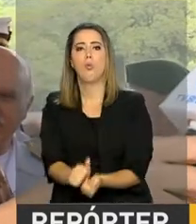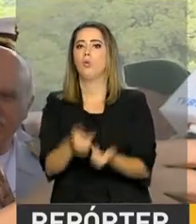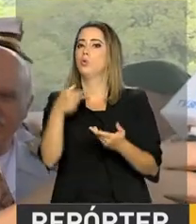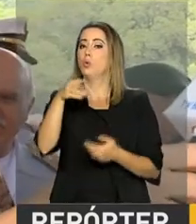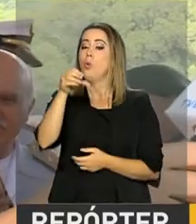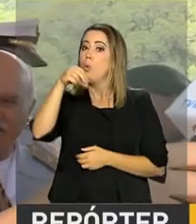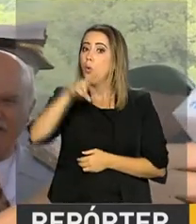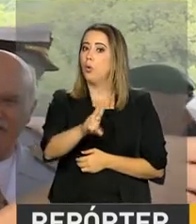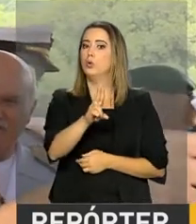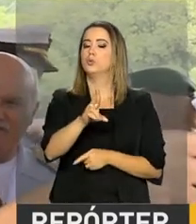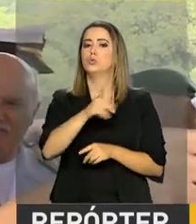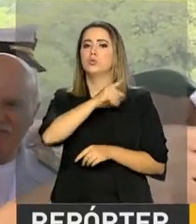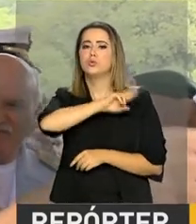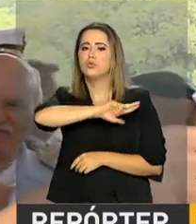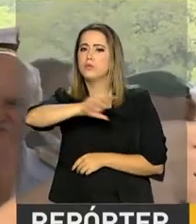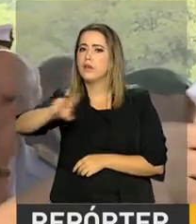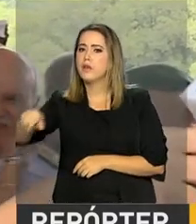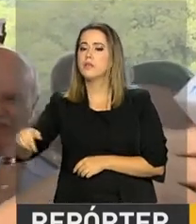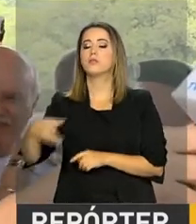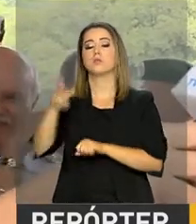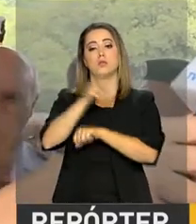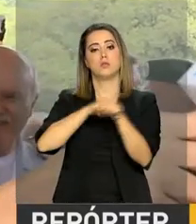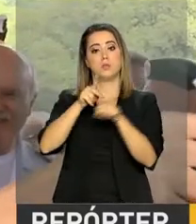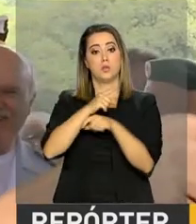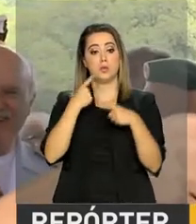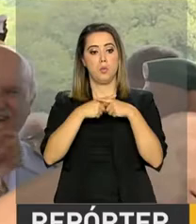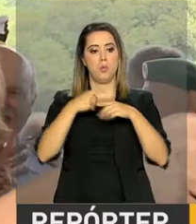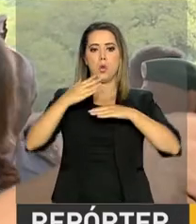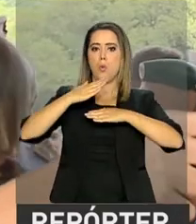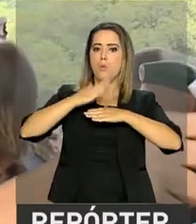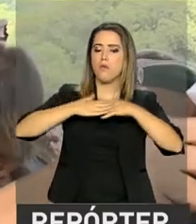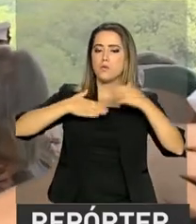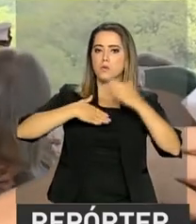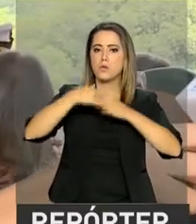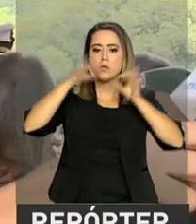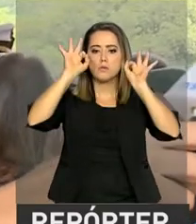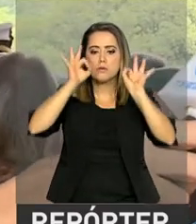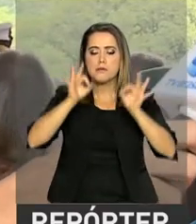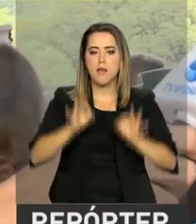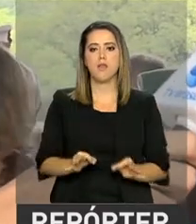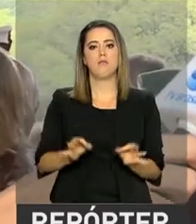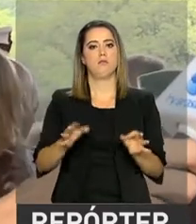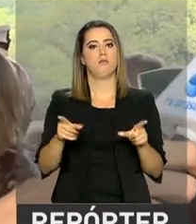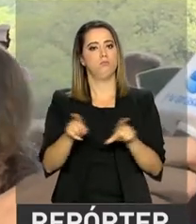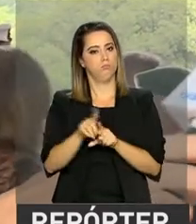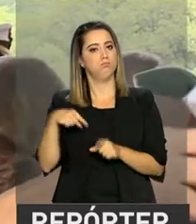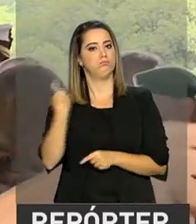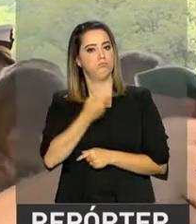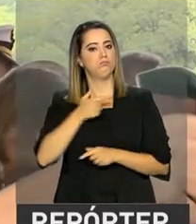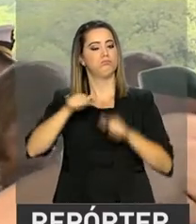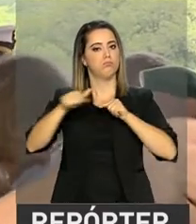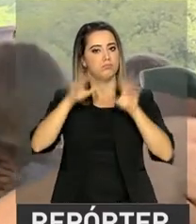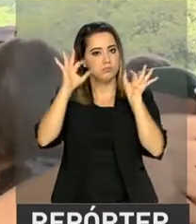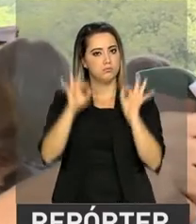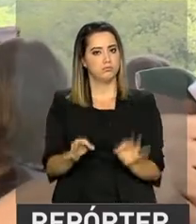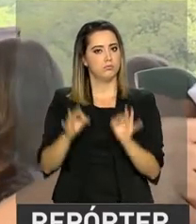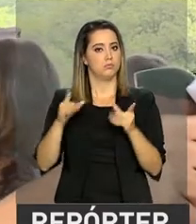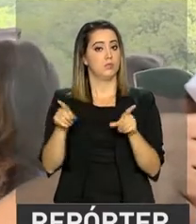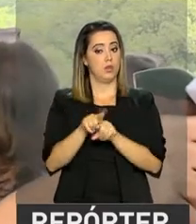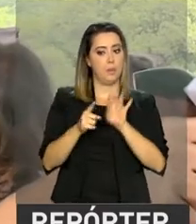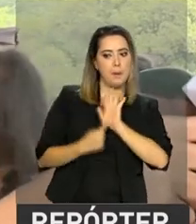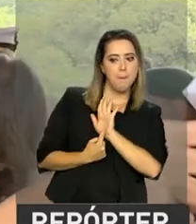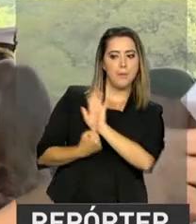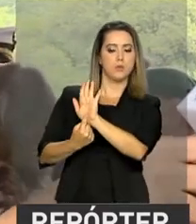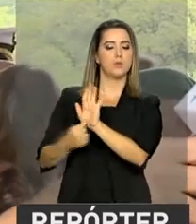demais países, pelo compromisso, pelo profissionalismo, pela competência das nossas Forças Armadas. E também projeta o